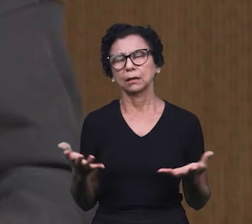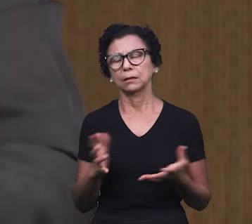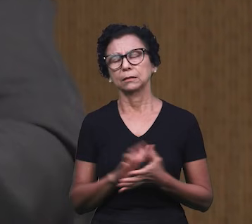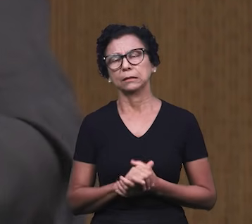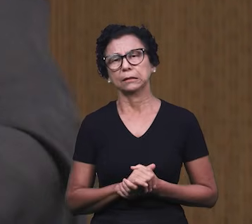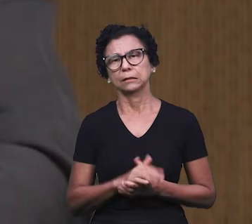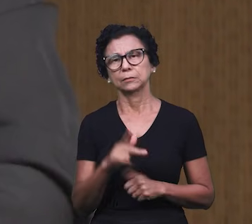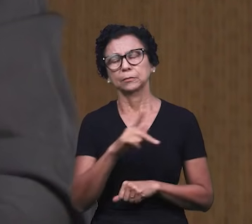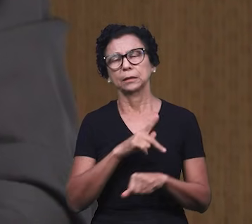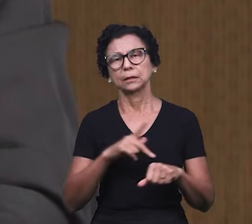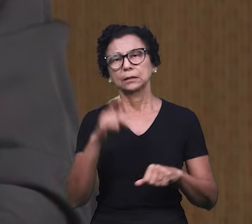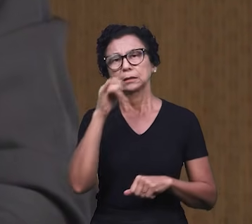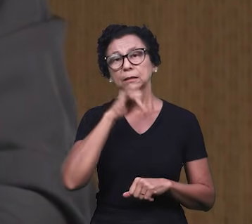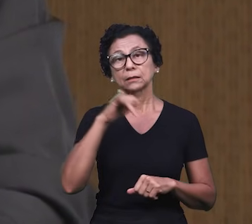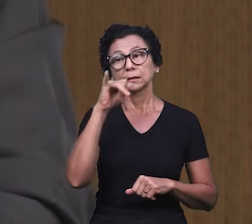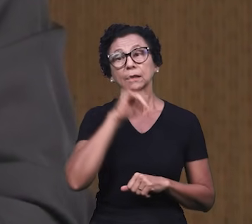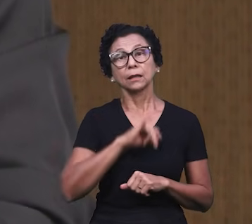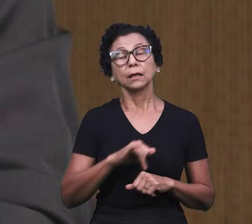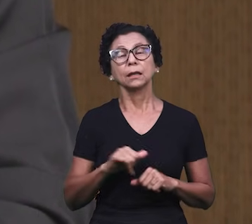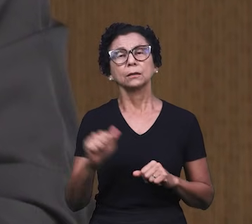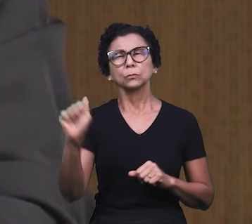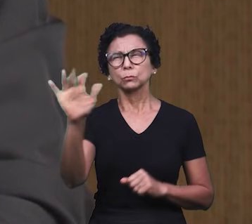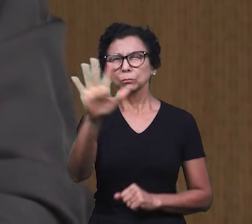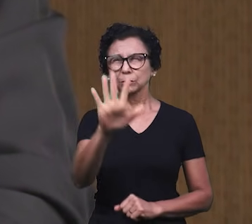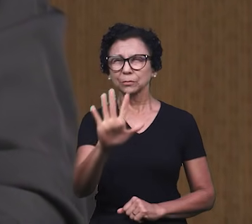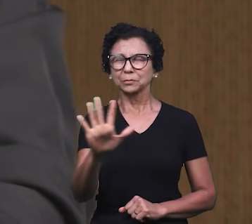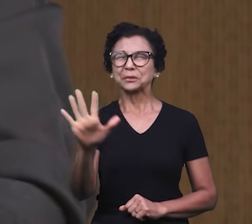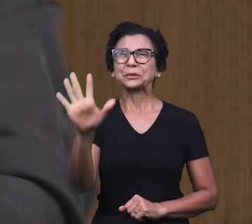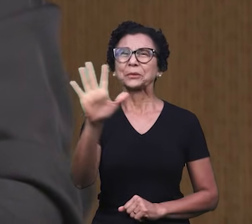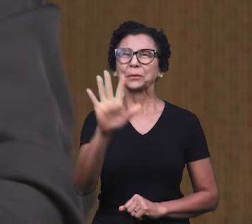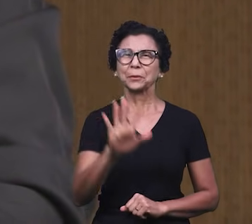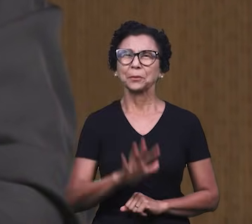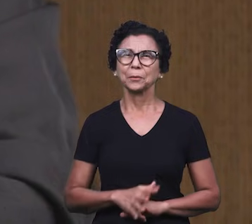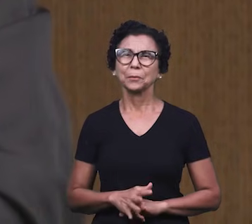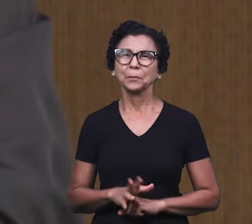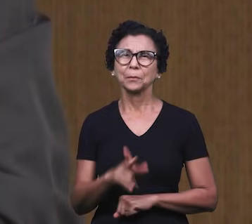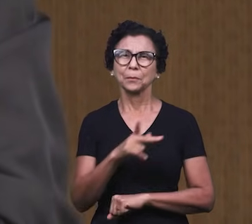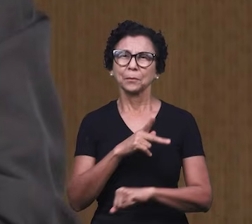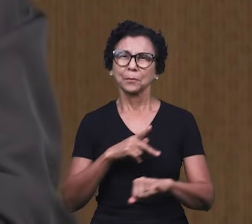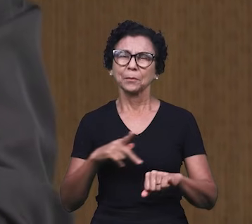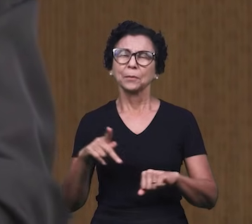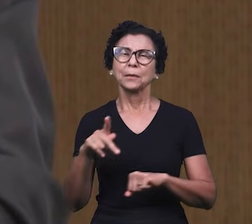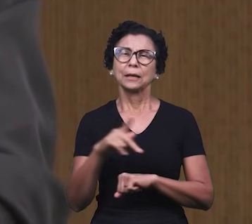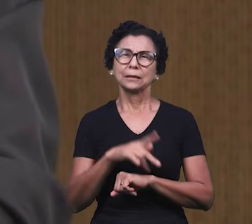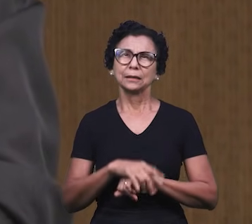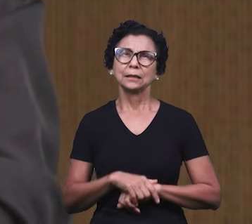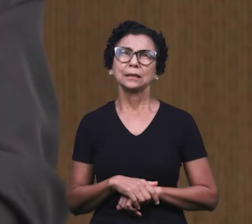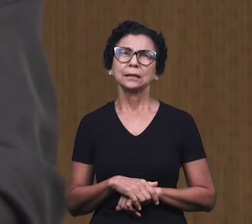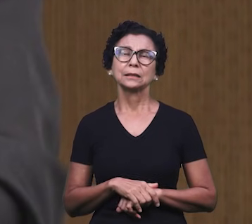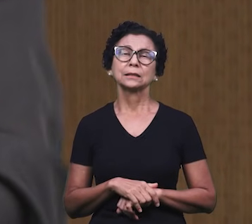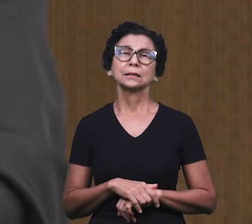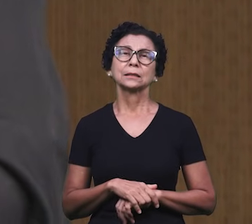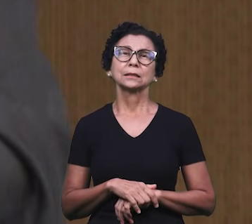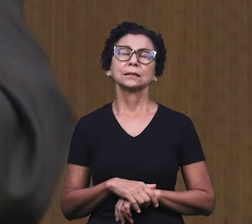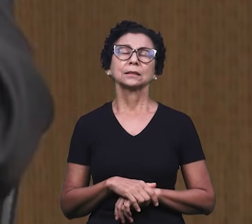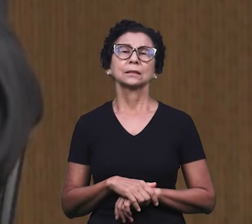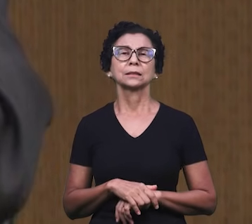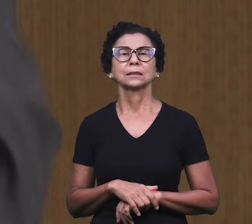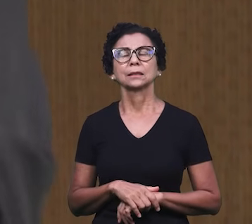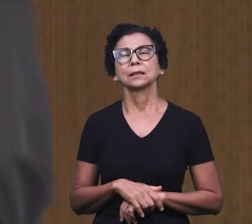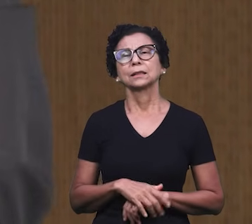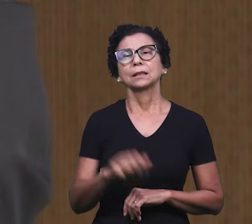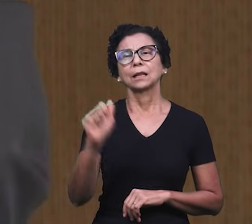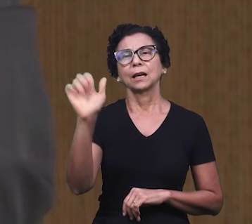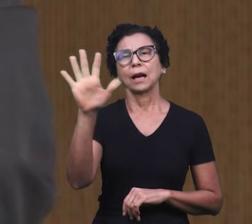através da Itália, né? E também de toda a Europa, e também para os países. Dessa vez a gente foi até os países